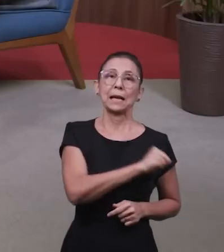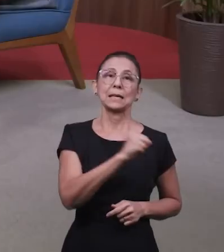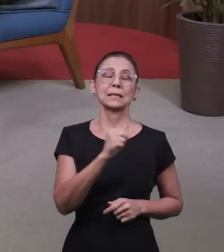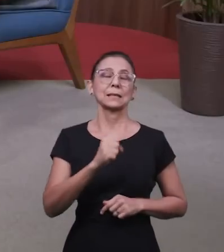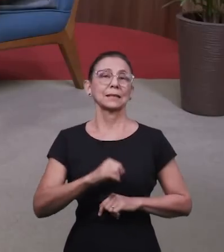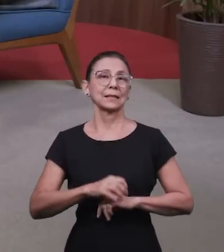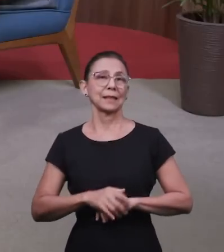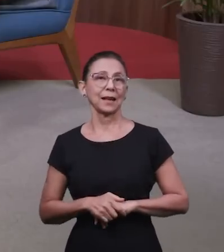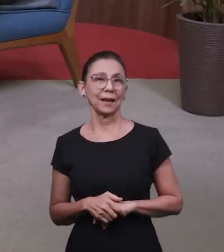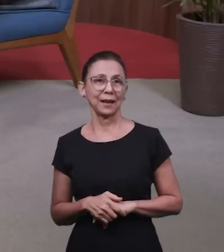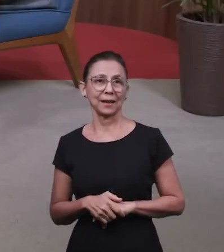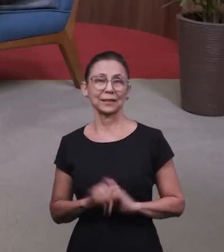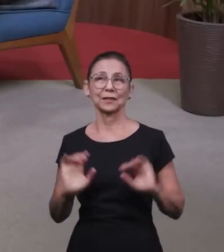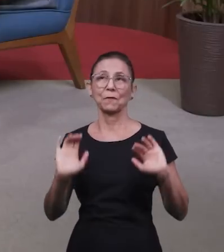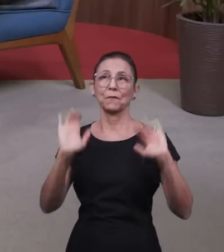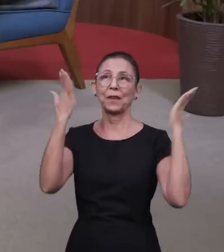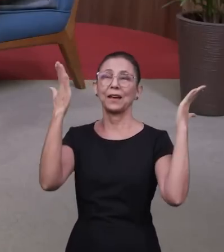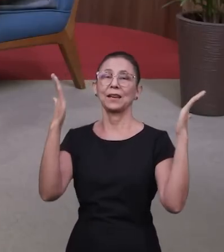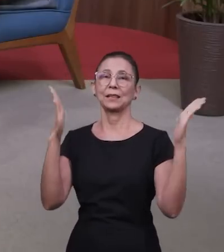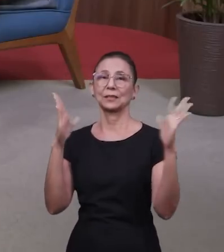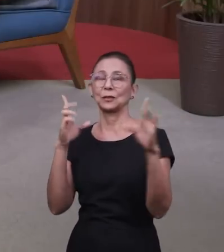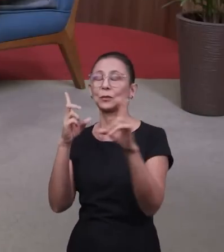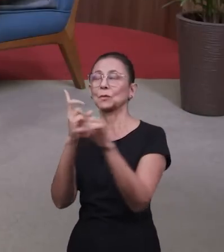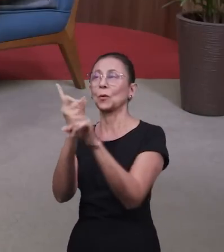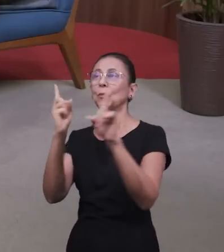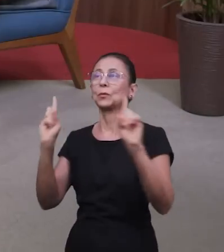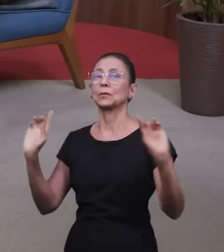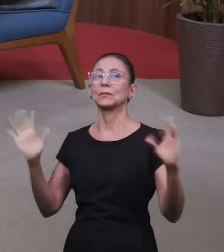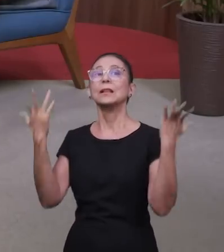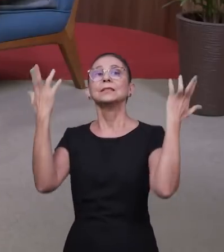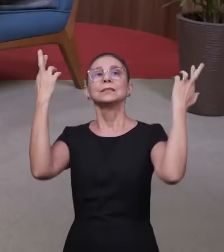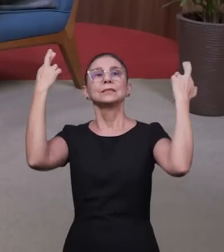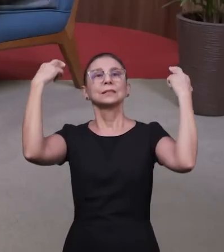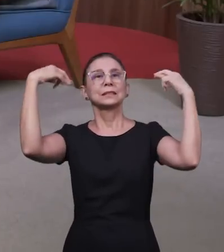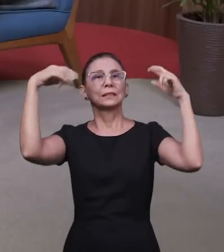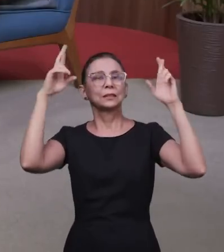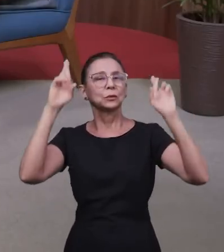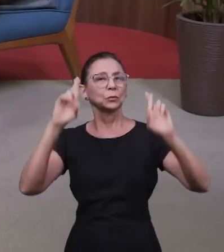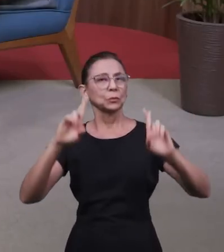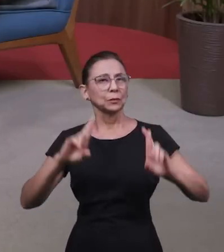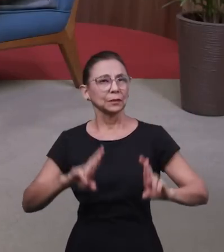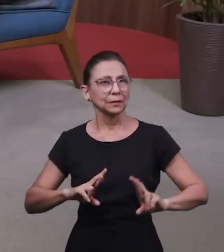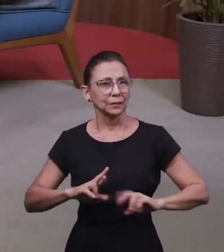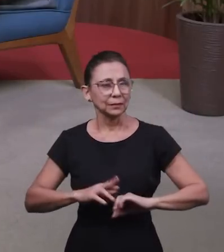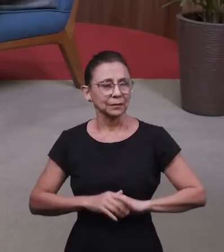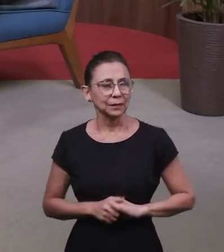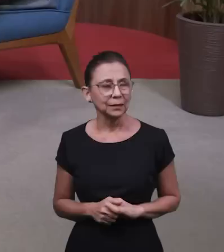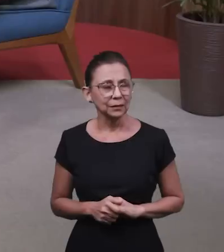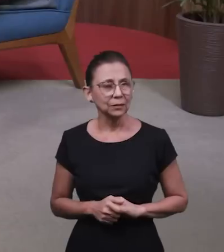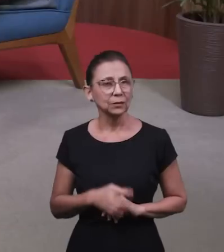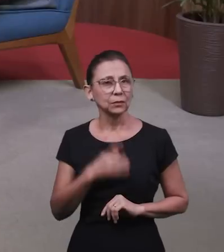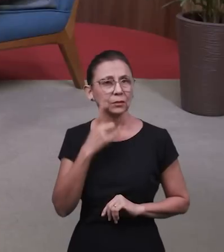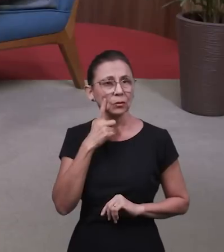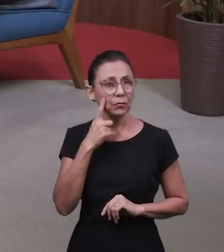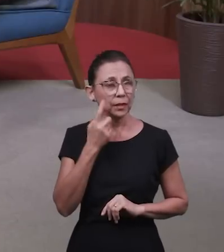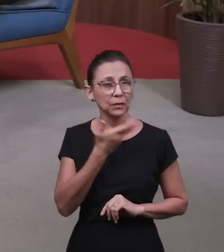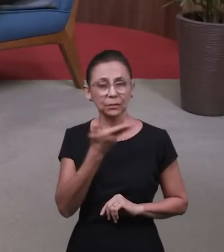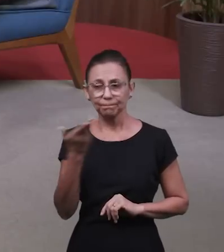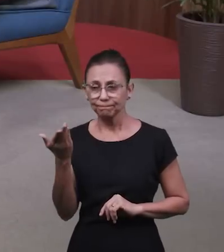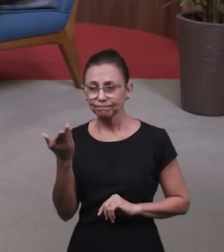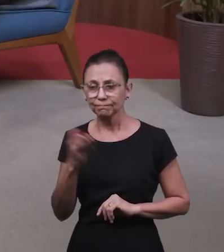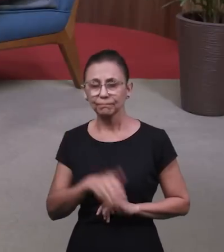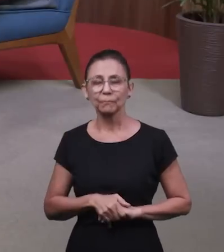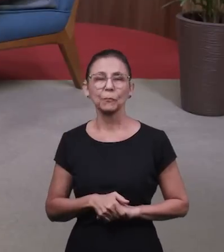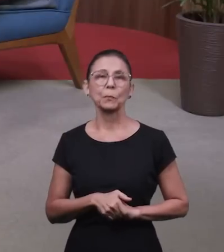tem pressa dessa festa, das bodas do Cordeiro. Então, veja bem, queridos